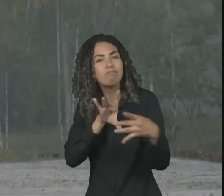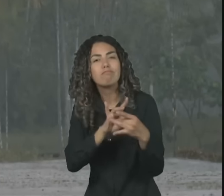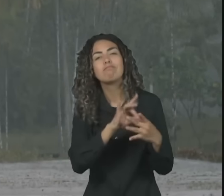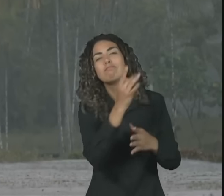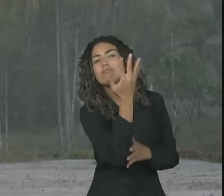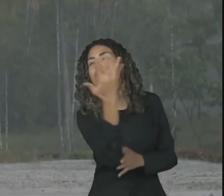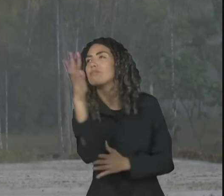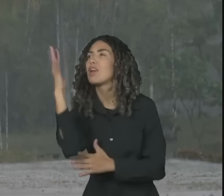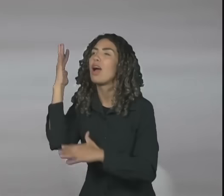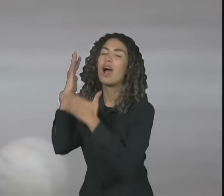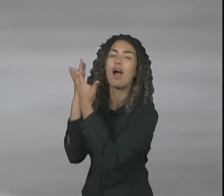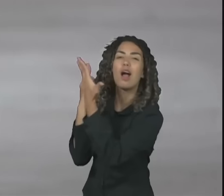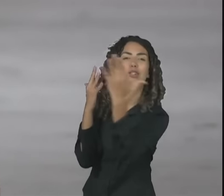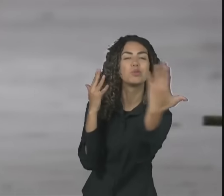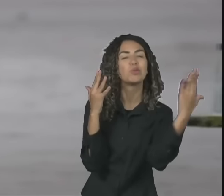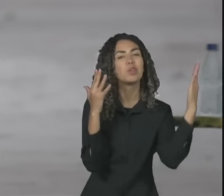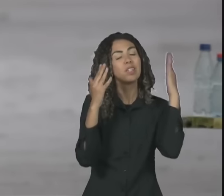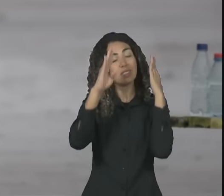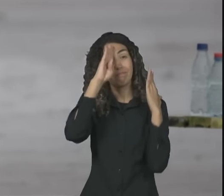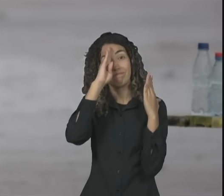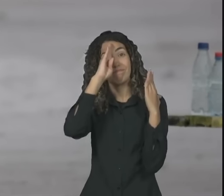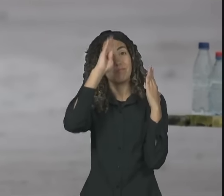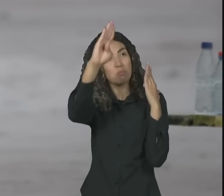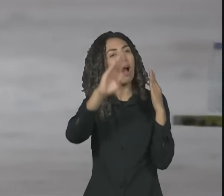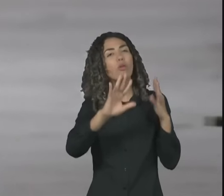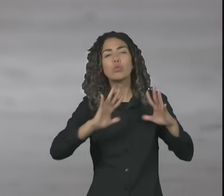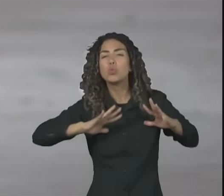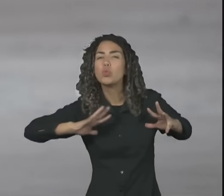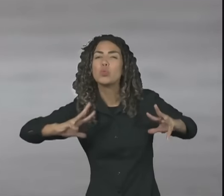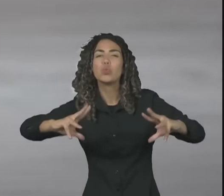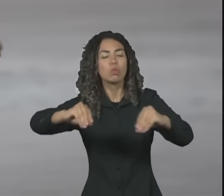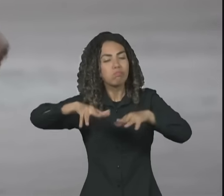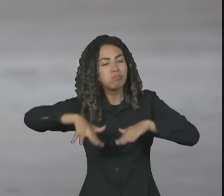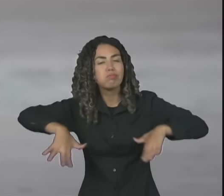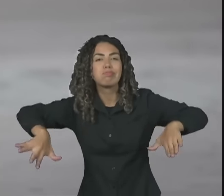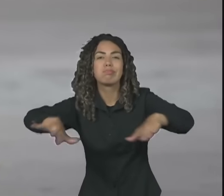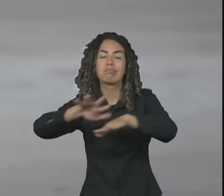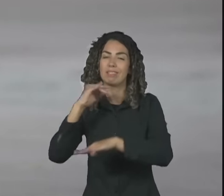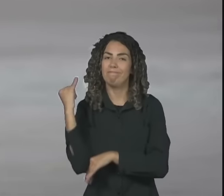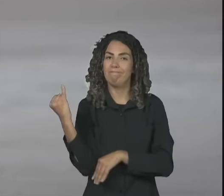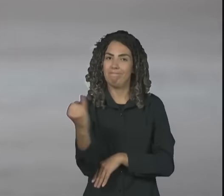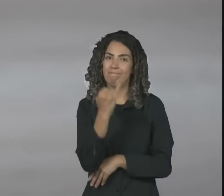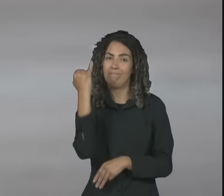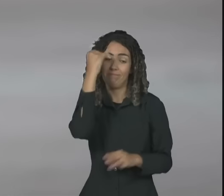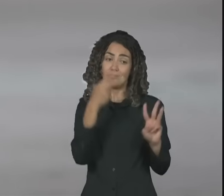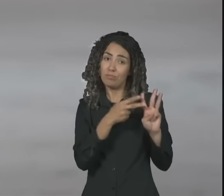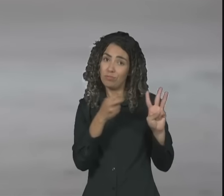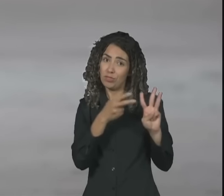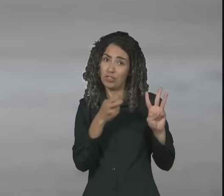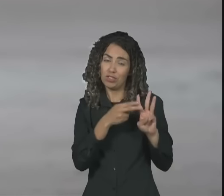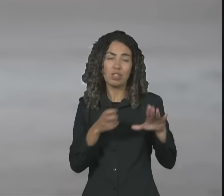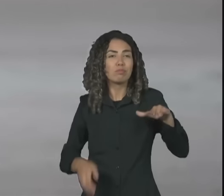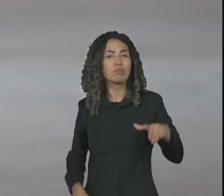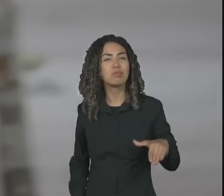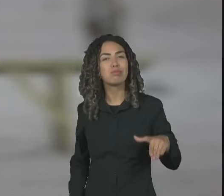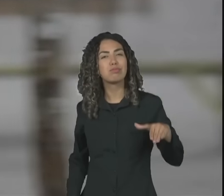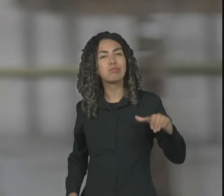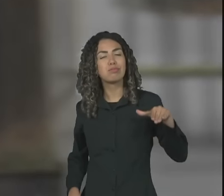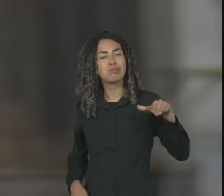aprender sobre a importância de cada ser vivo. A infância indígena é um ensinamento milenar para um caminho